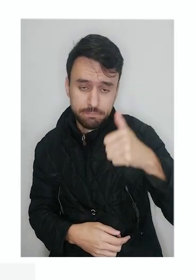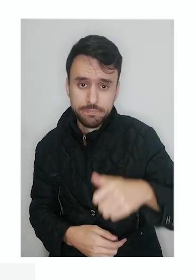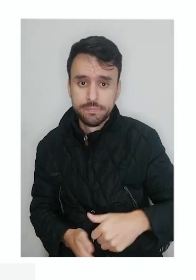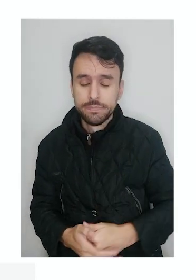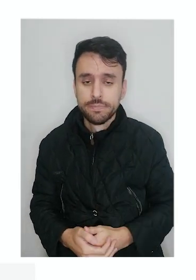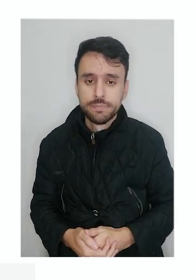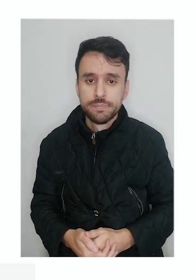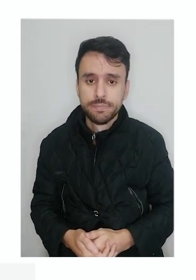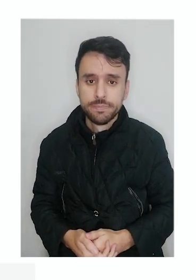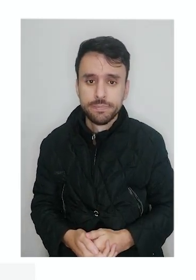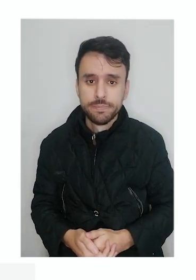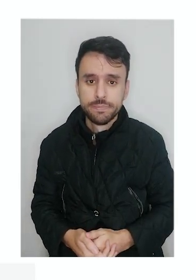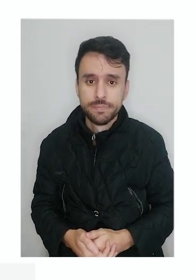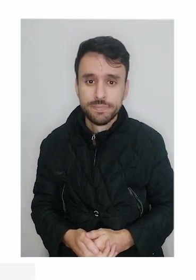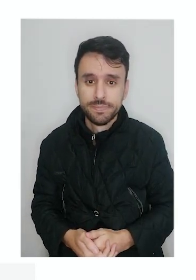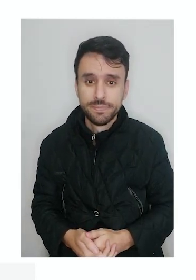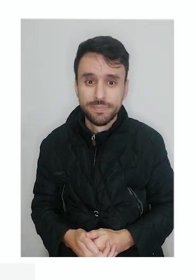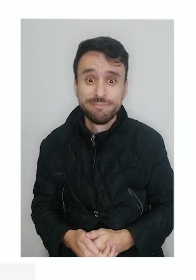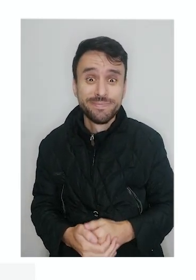algum termômetro no amarelo.